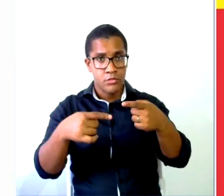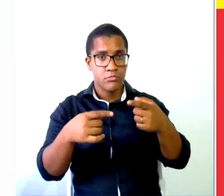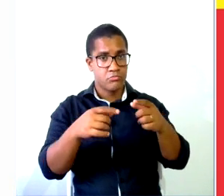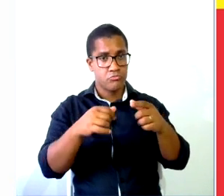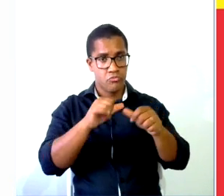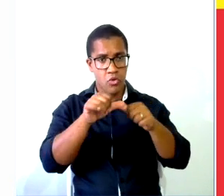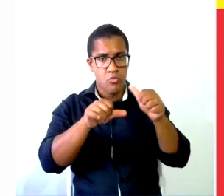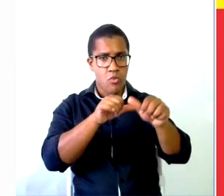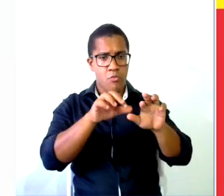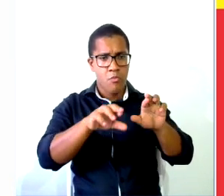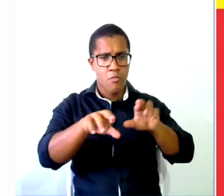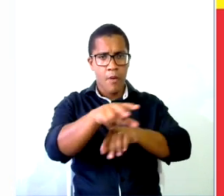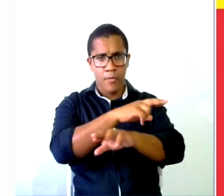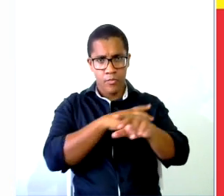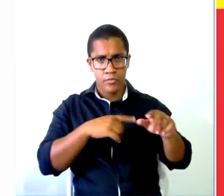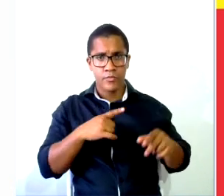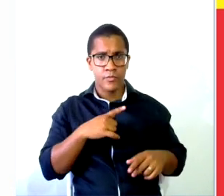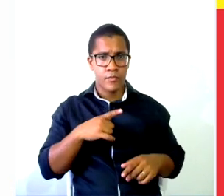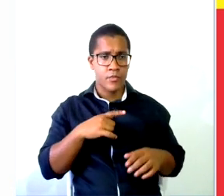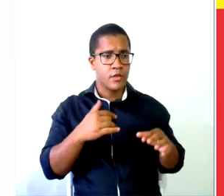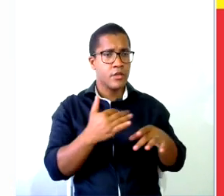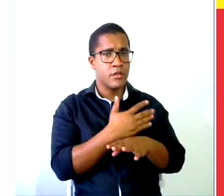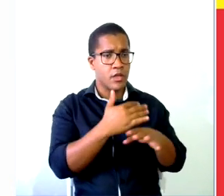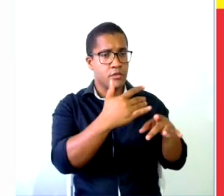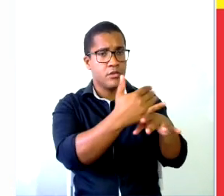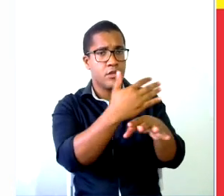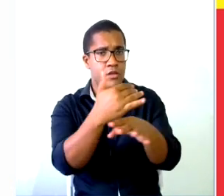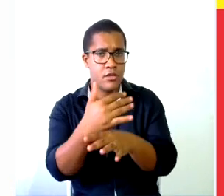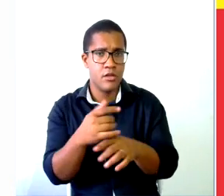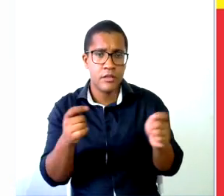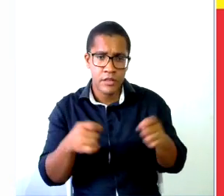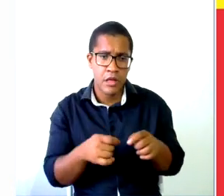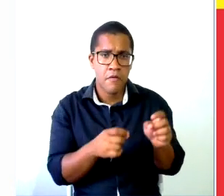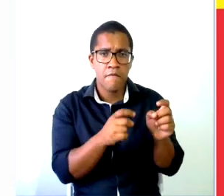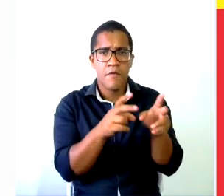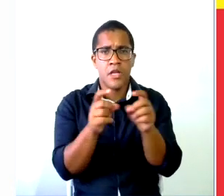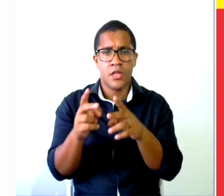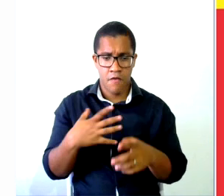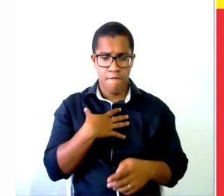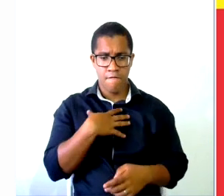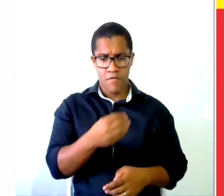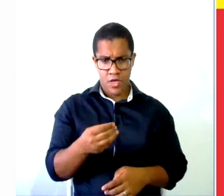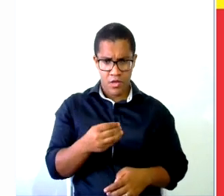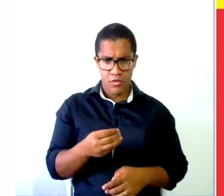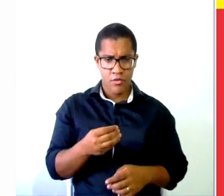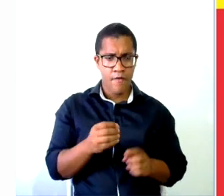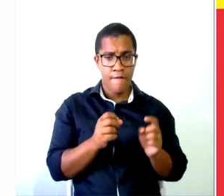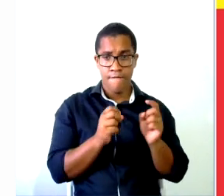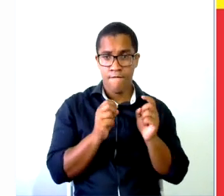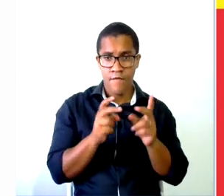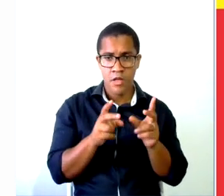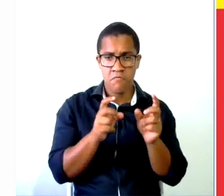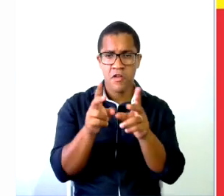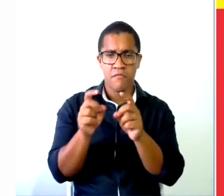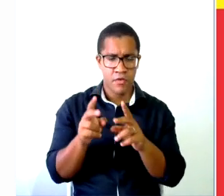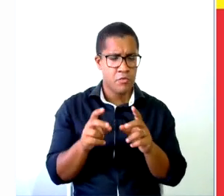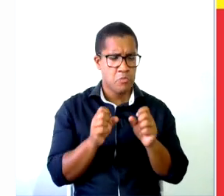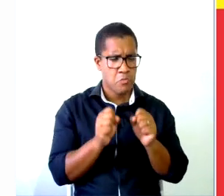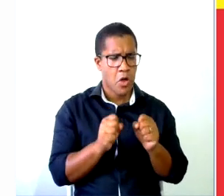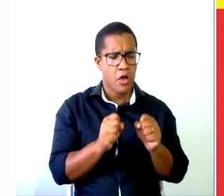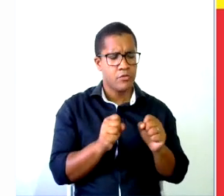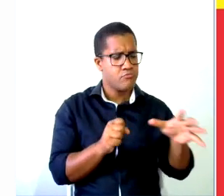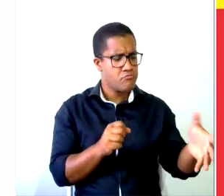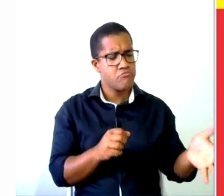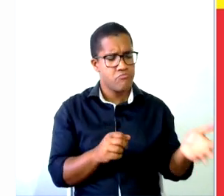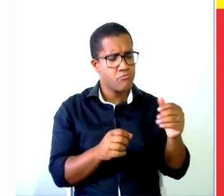falei. As outras cidades, os pais podiam vender seus filhos como escravos. Em Atenas, não, só em caso